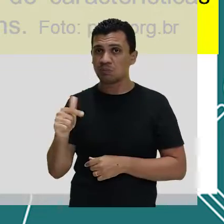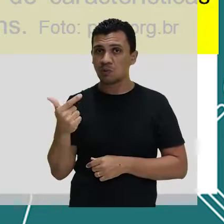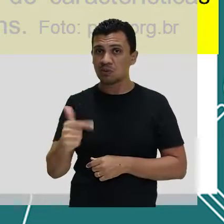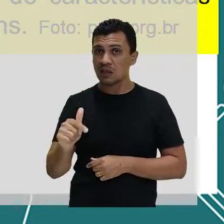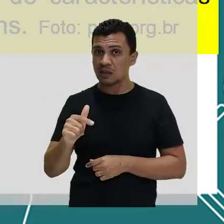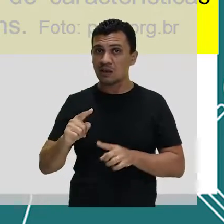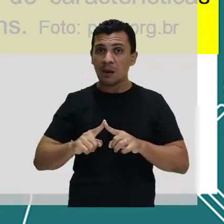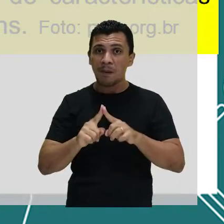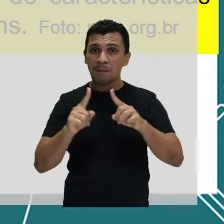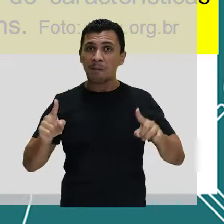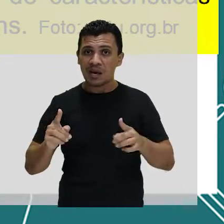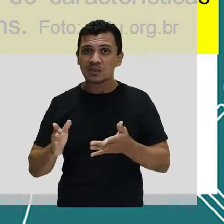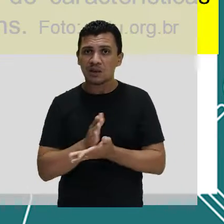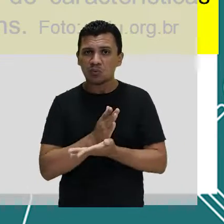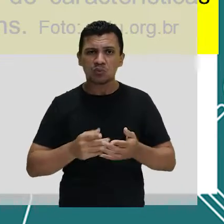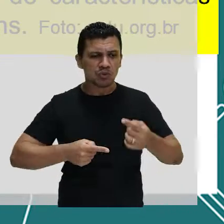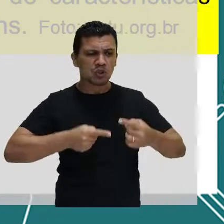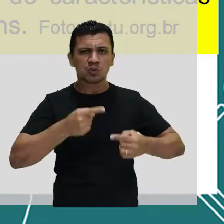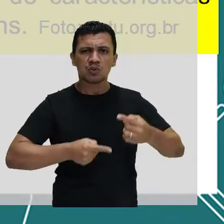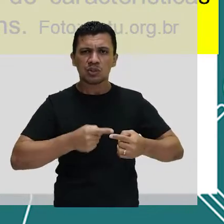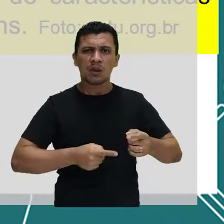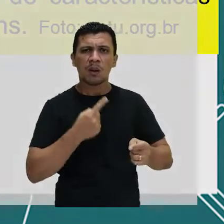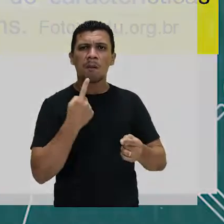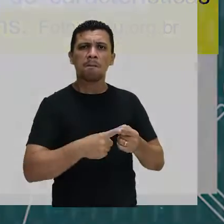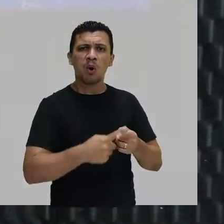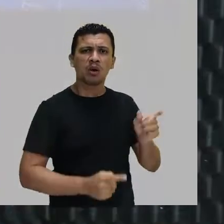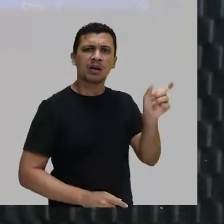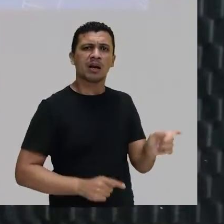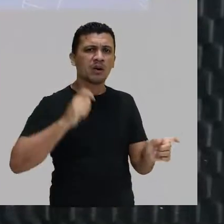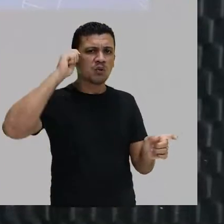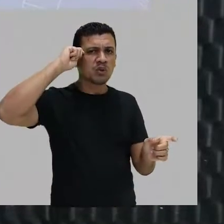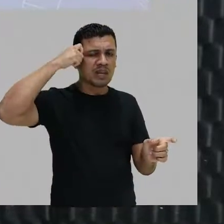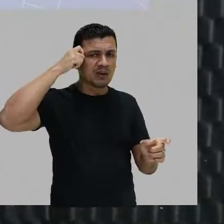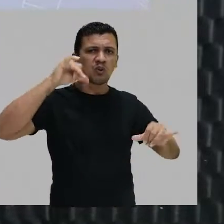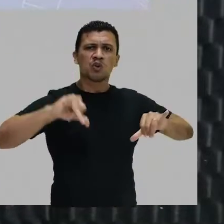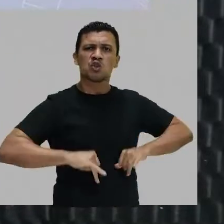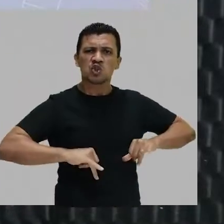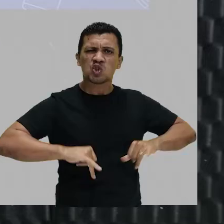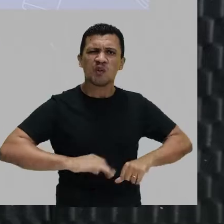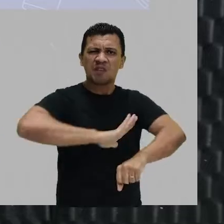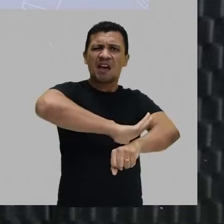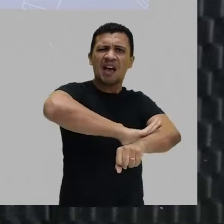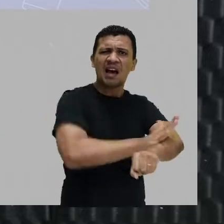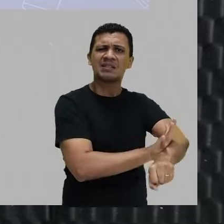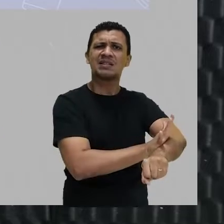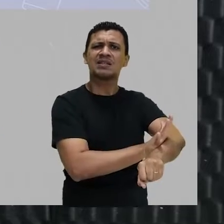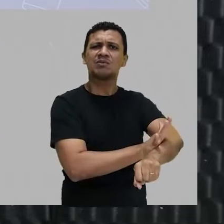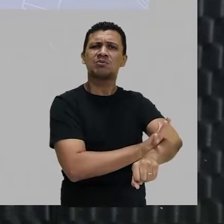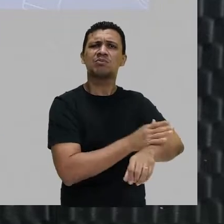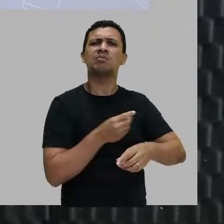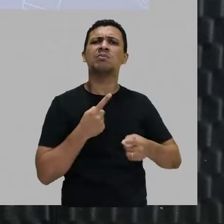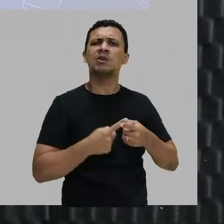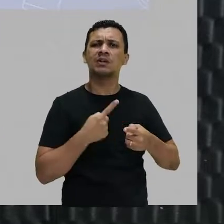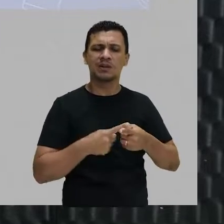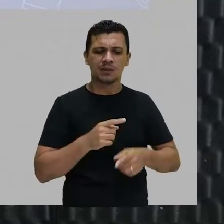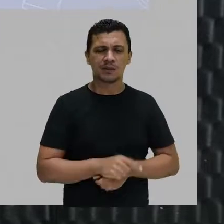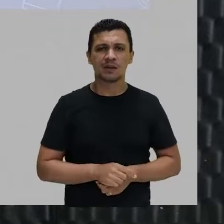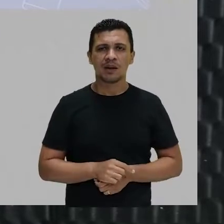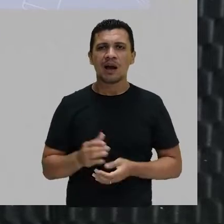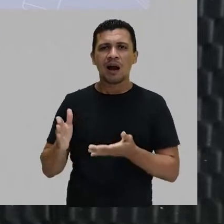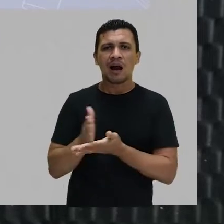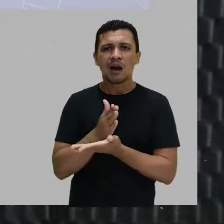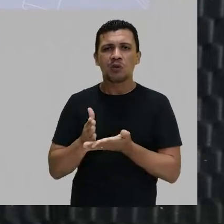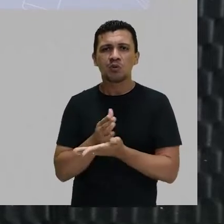de discutir por que esta pessoa preta, essa pessoa negra, sofre racismo. Né? Figuras importantes desse período, um cara